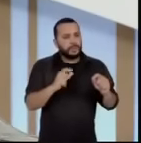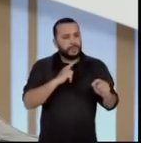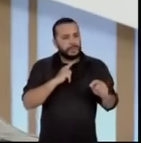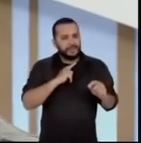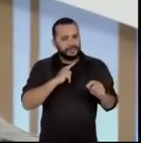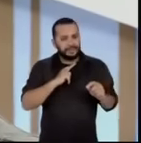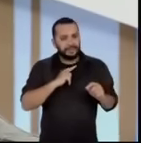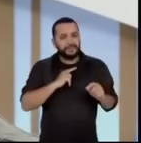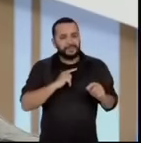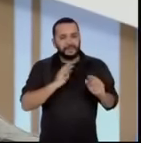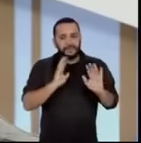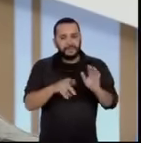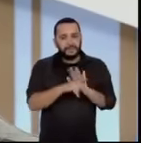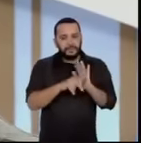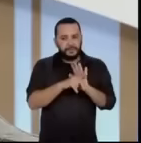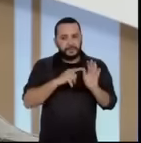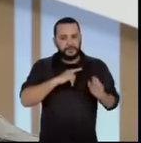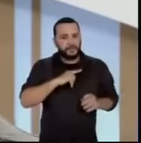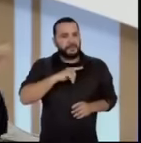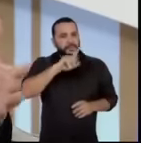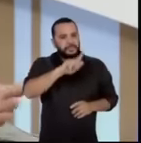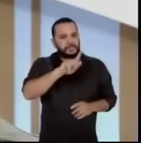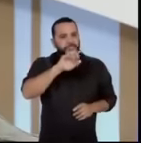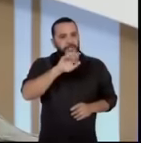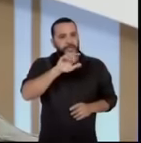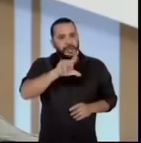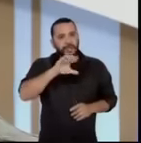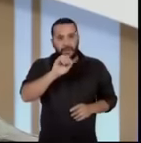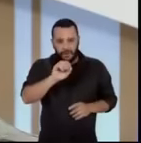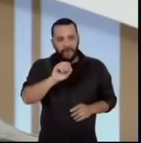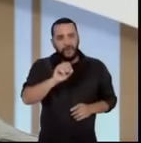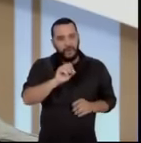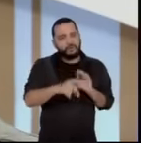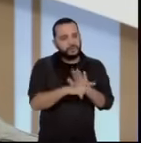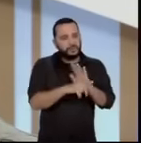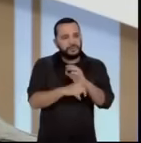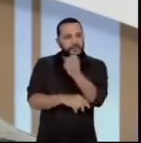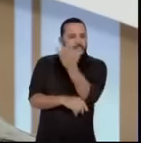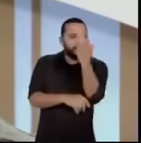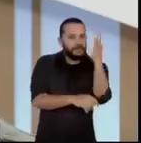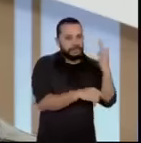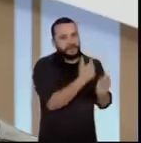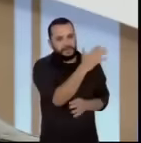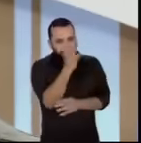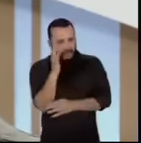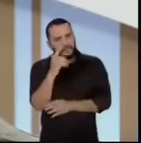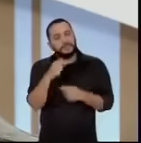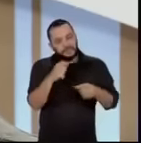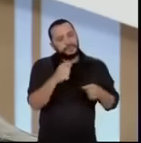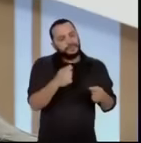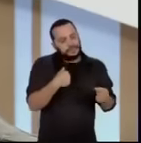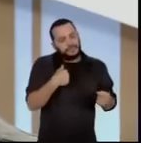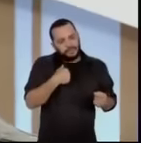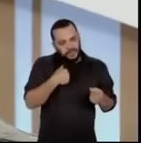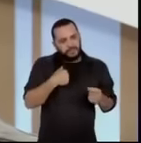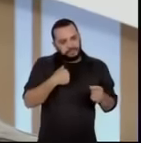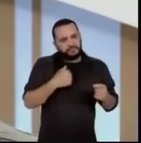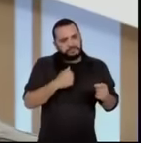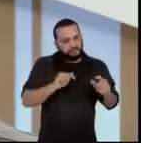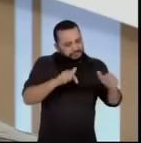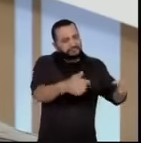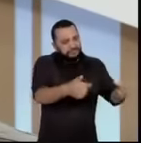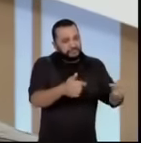ambiental que foi determinada pelo governo. Então, essas são as atitudes construtivas que foram adotadas e que, eu tenho certeza, vão